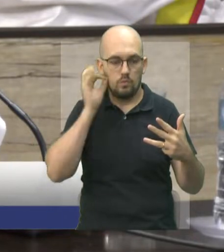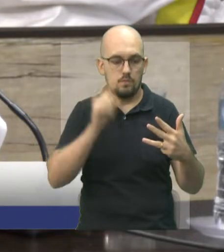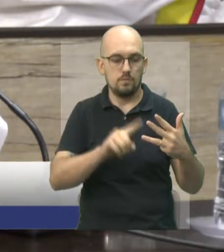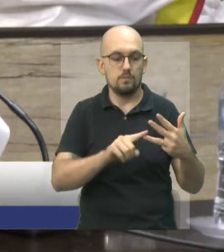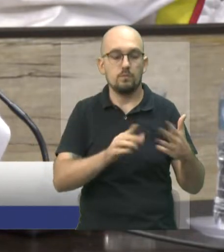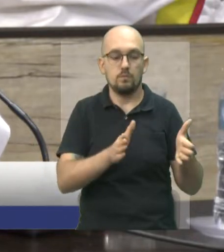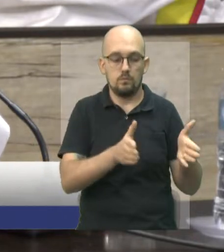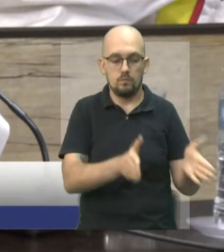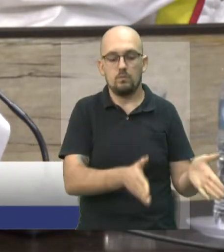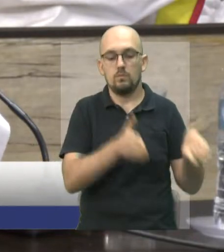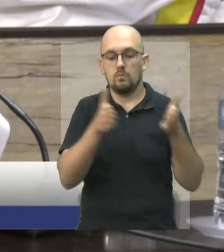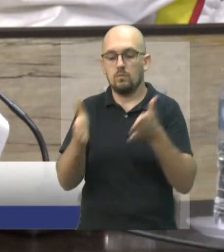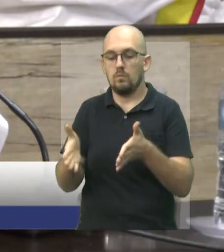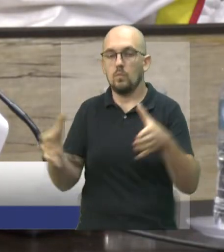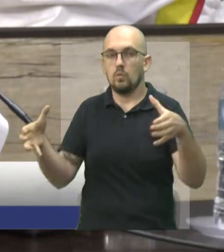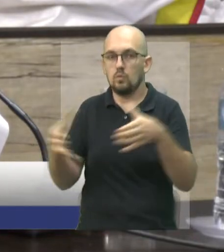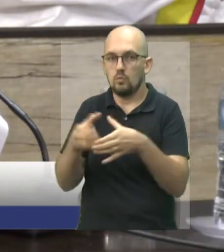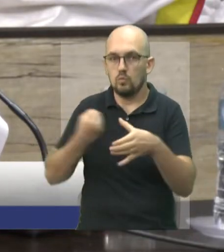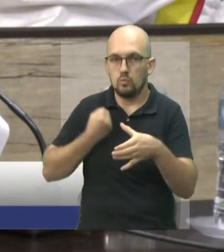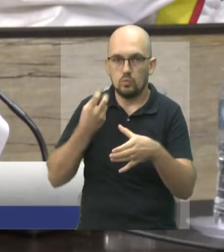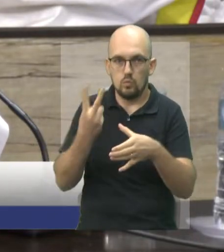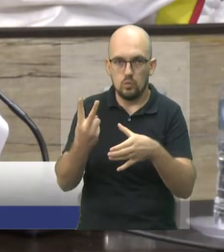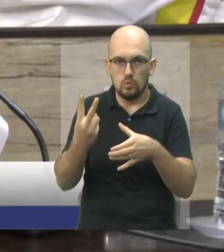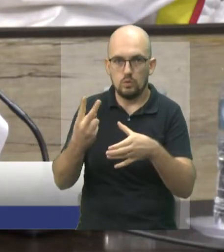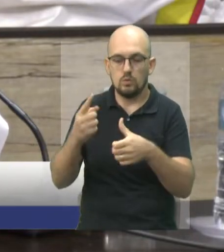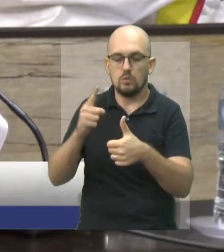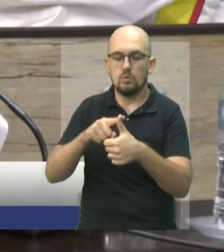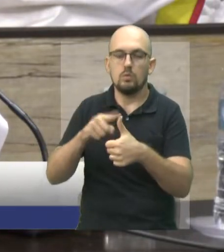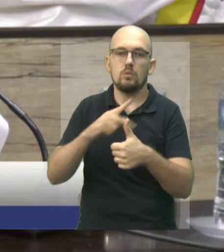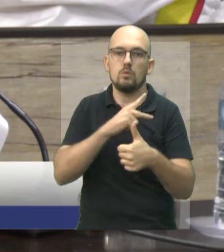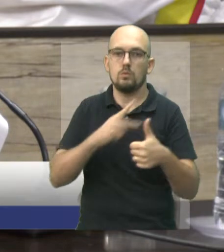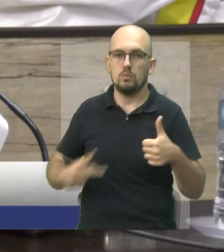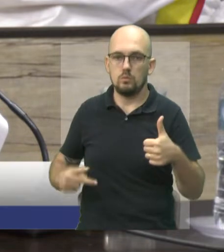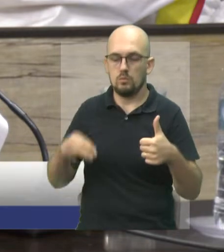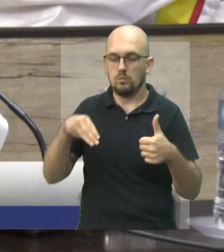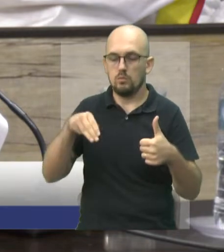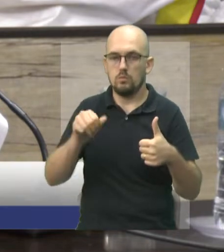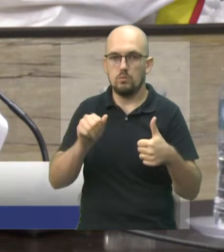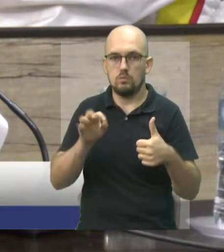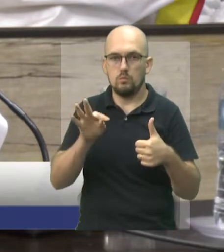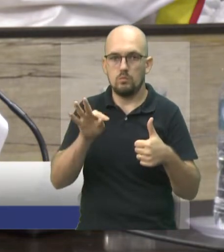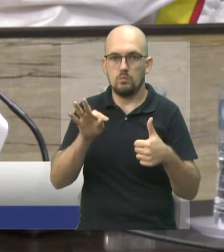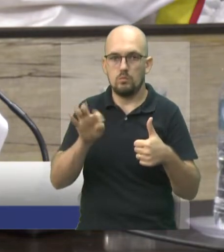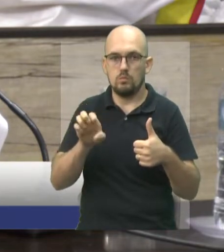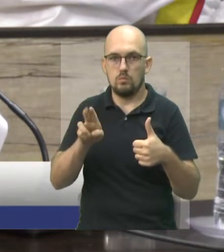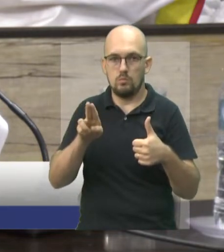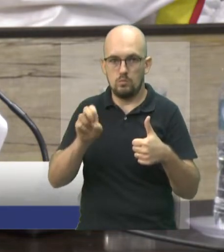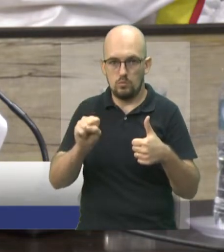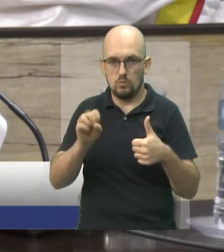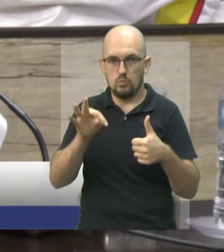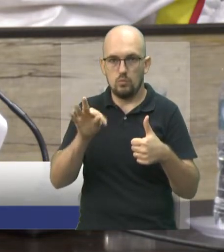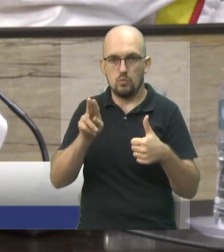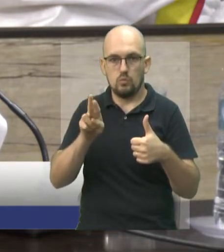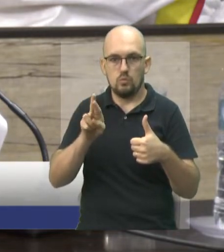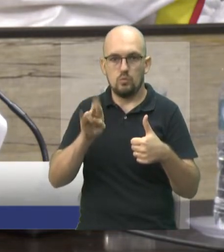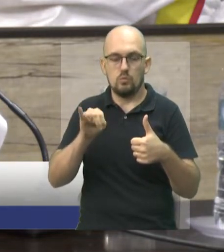Chapa número 2. Presidente, Matheus Henrique Turini.